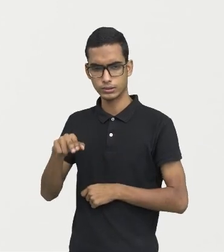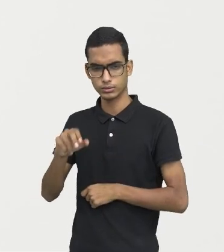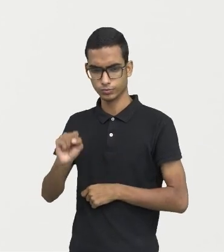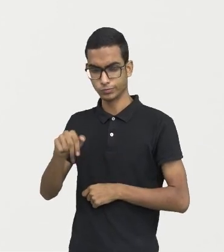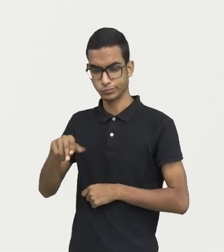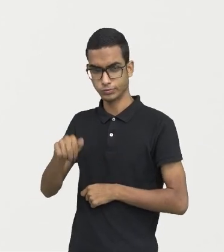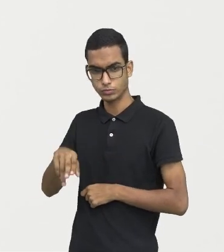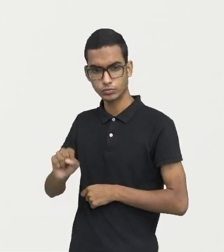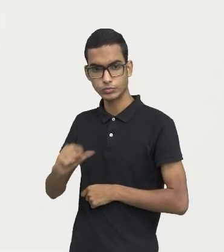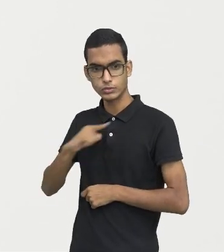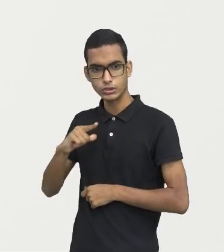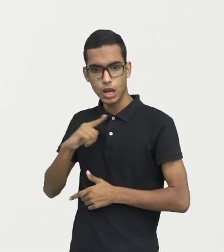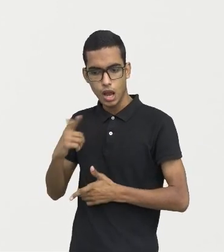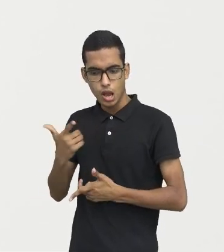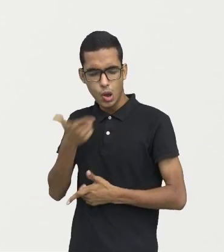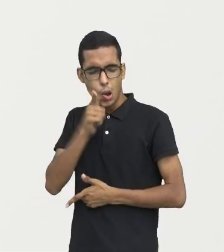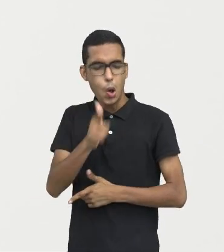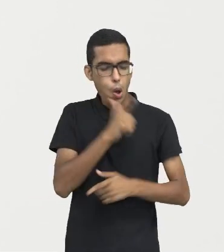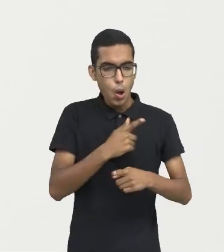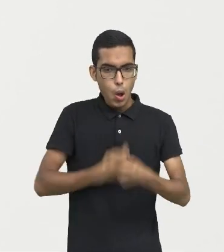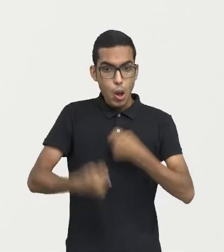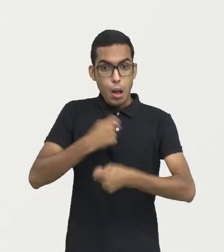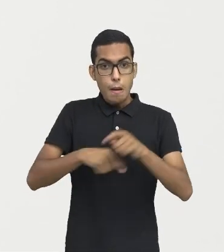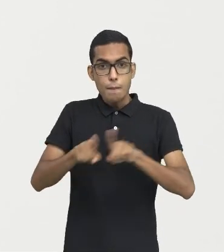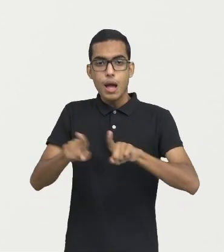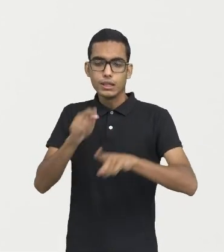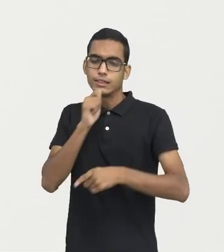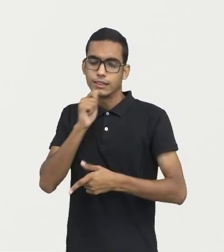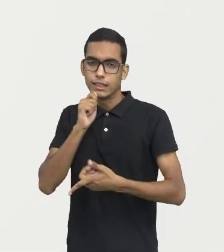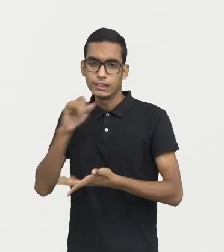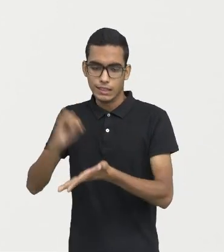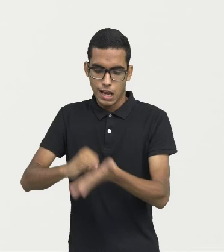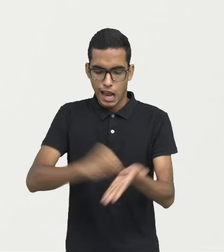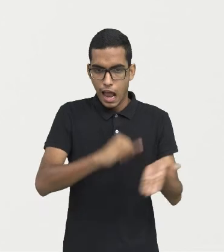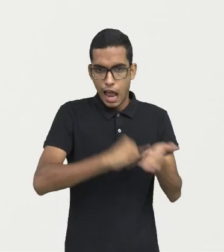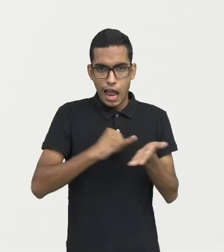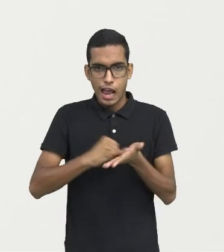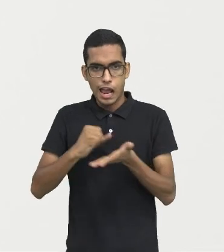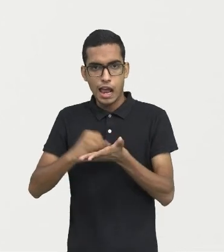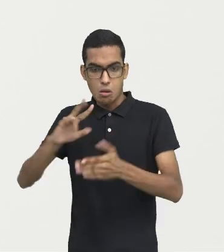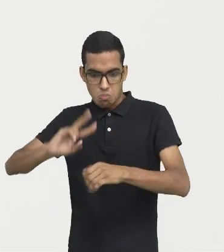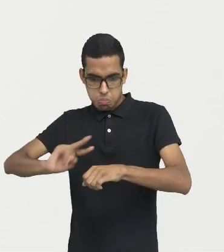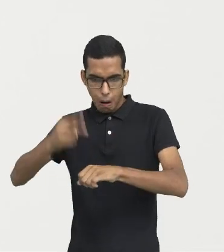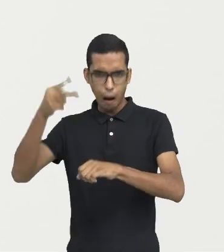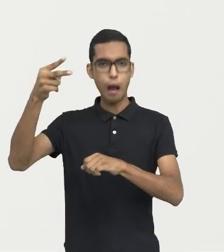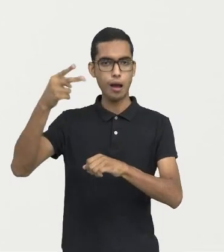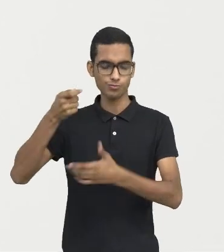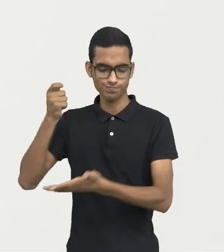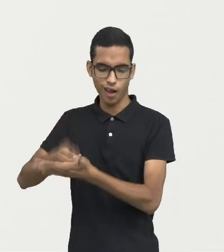conquistas econômicas, mas ainda eram obrigados a pagar altos impostos